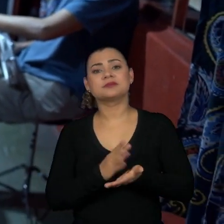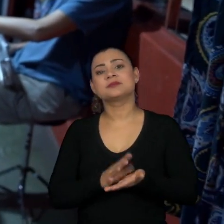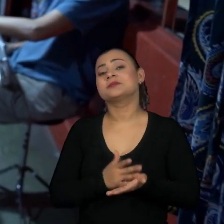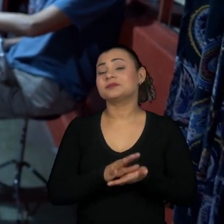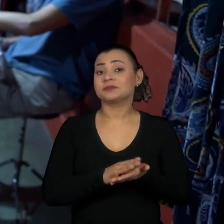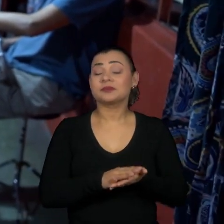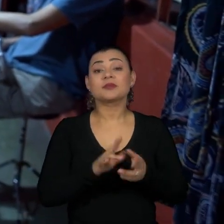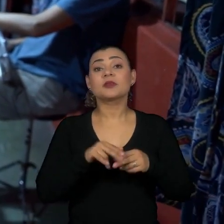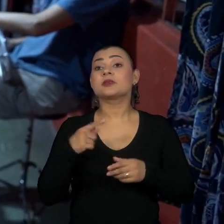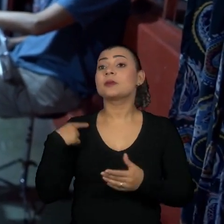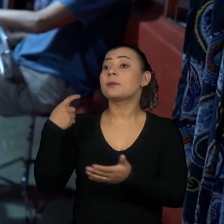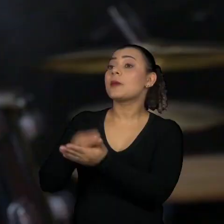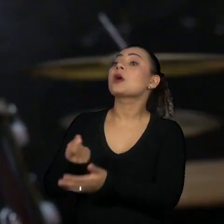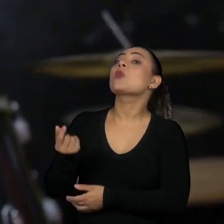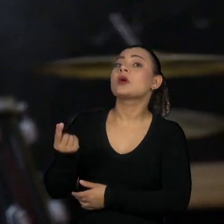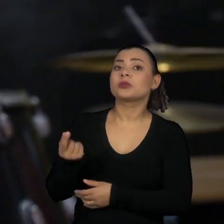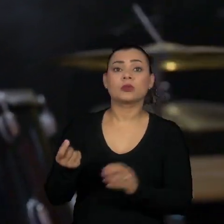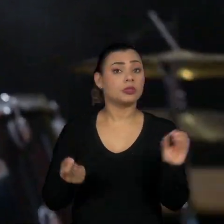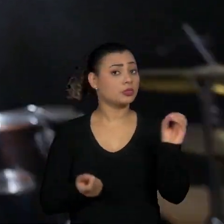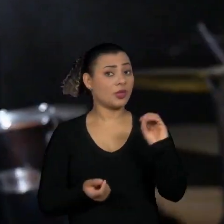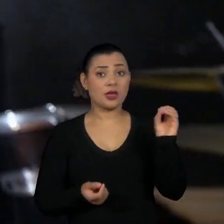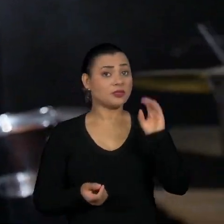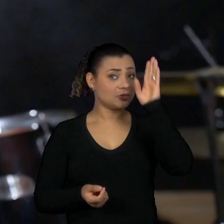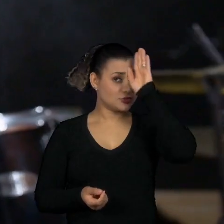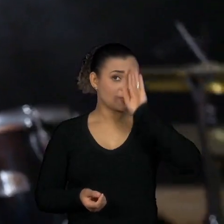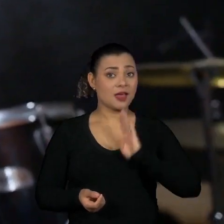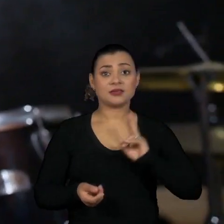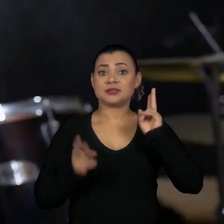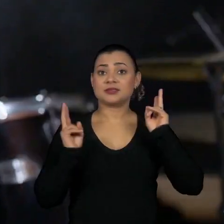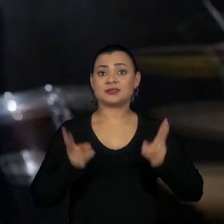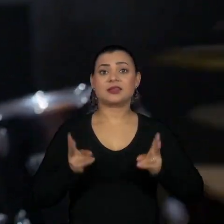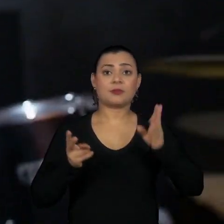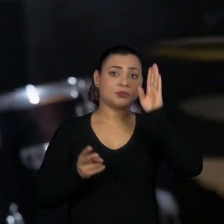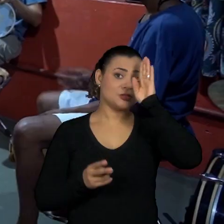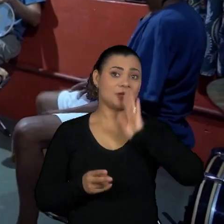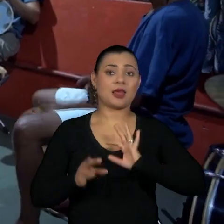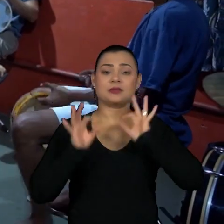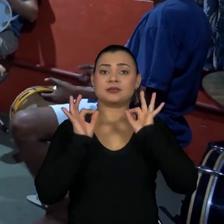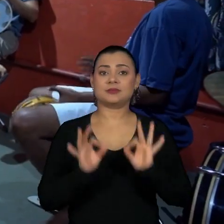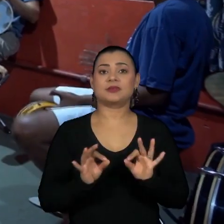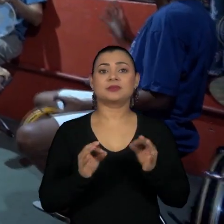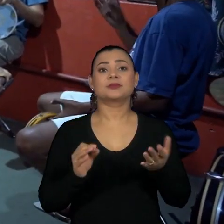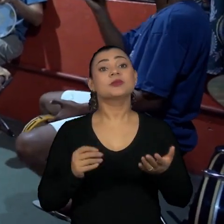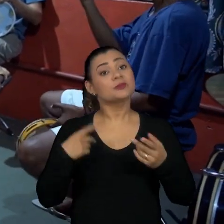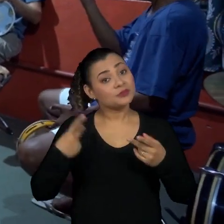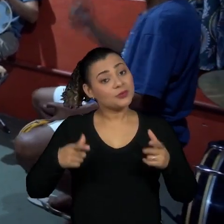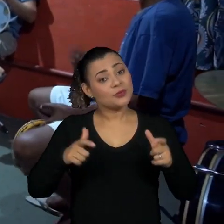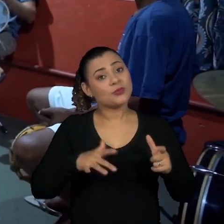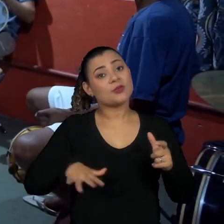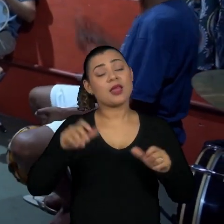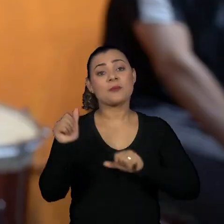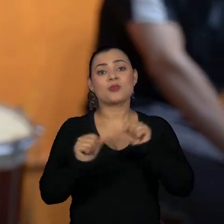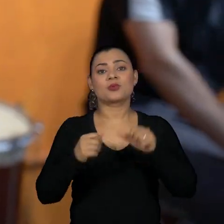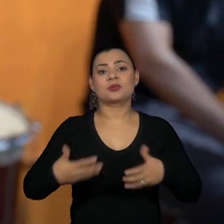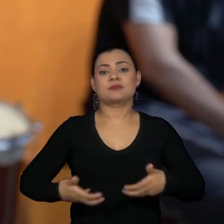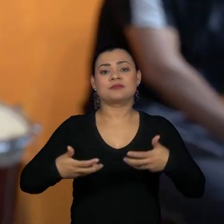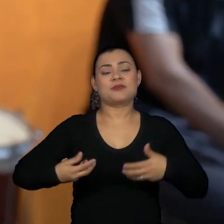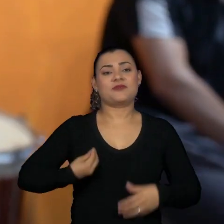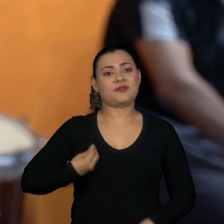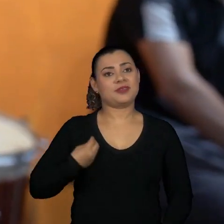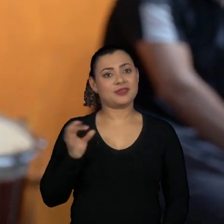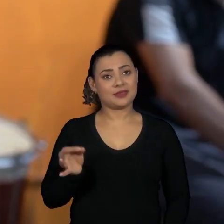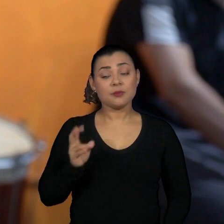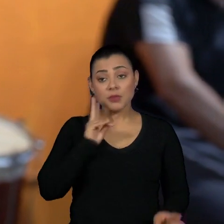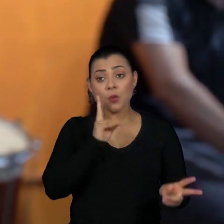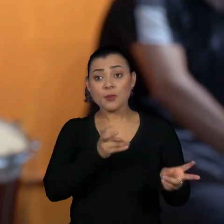Você desembolsa quanto? Nada, sem fins lucrativos, aqui totalmente gratuito, né? Cara, é um lugar que muda a vida das pessoas. Pelo que eu vejo, que